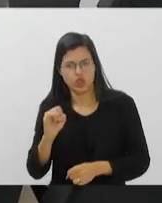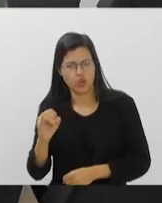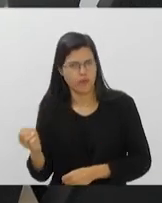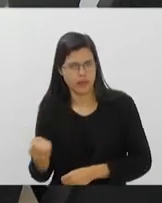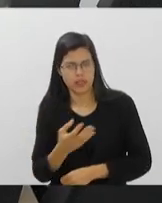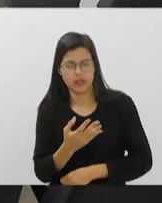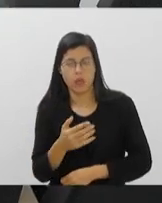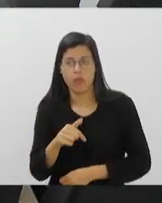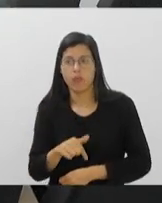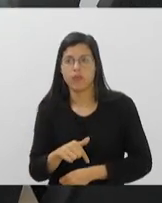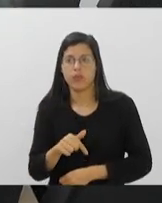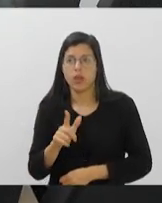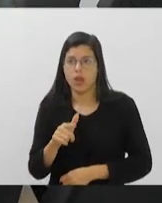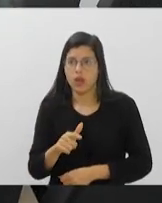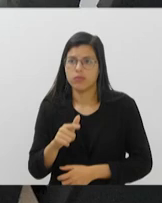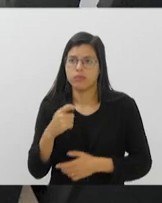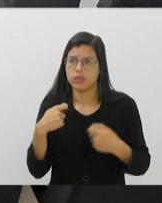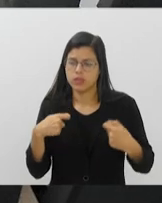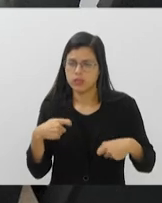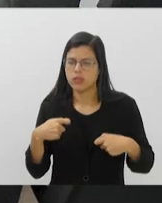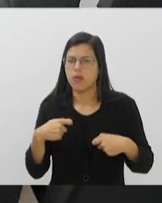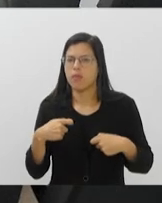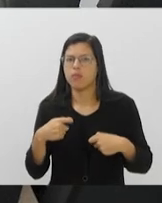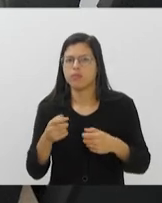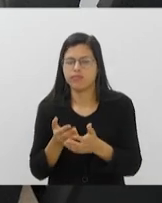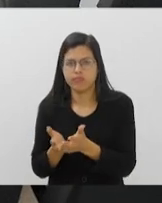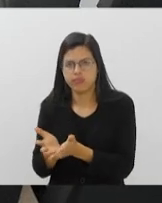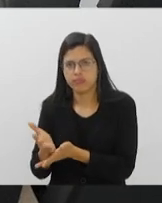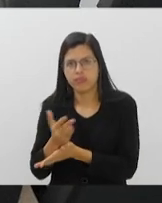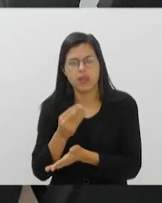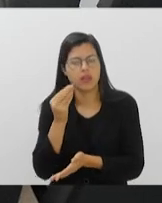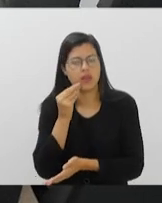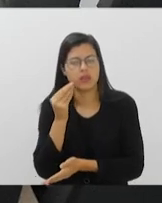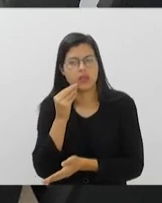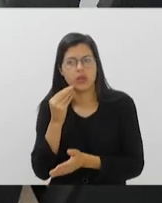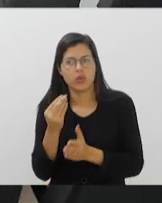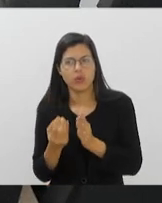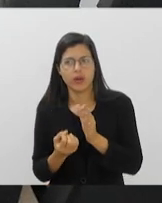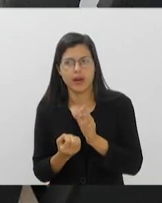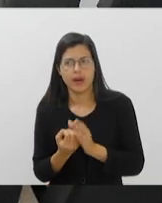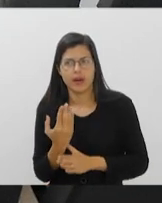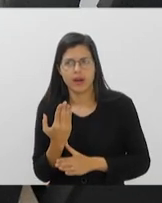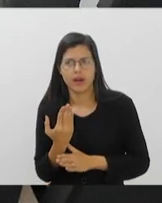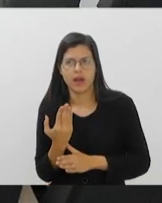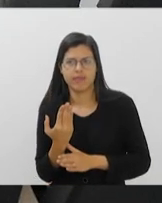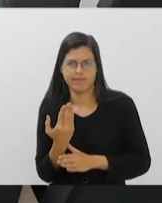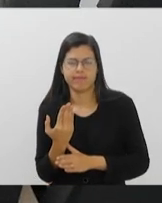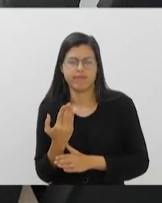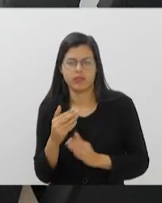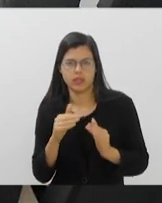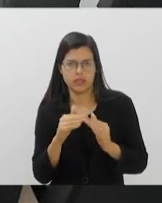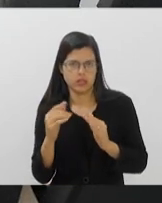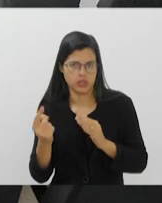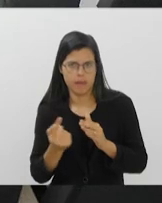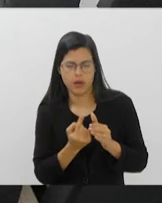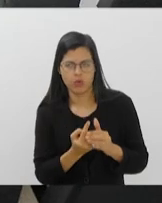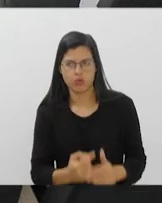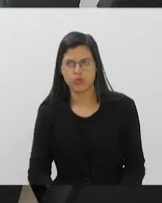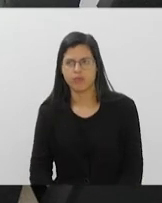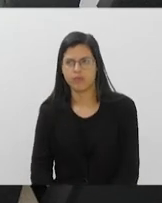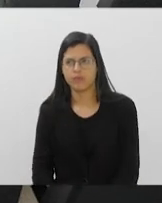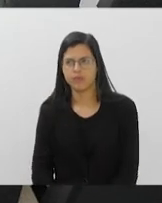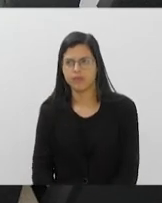Isso é uma demanda que a gente tá buscando levantar para implementar nessas nesses abrigos